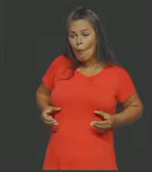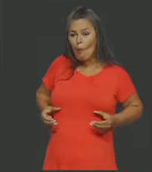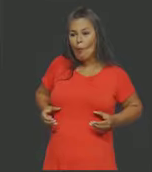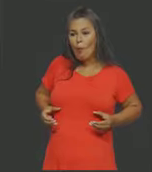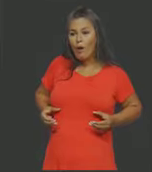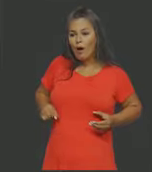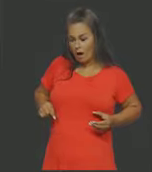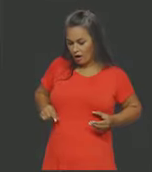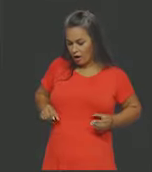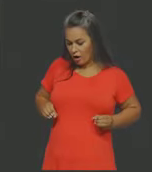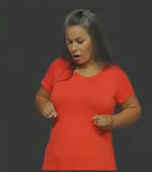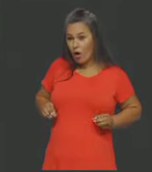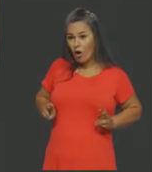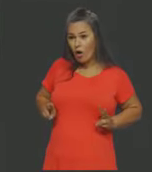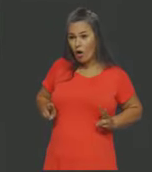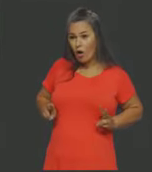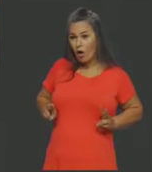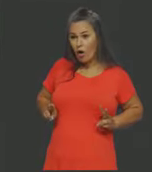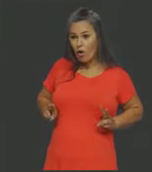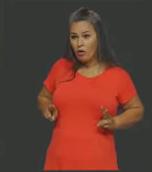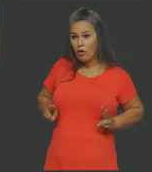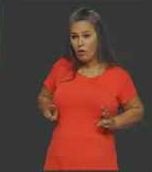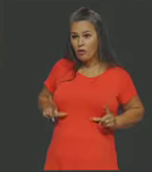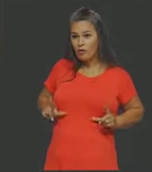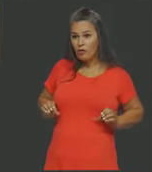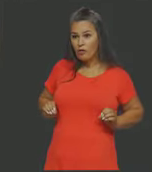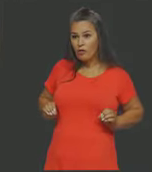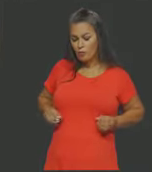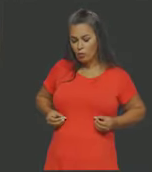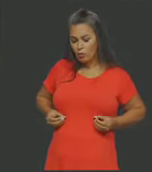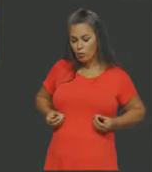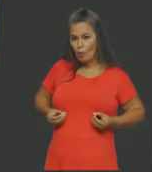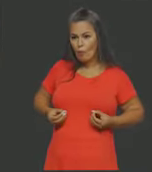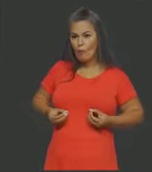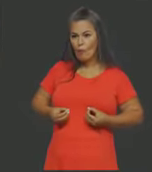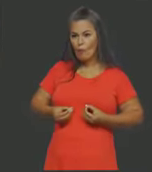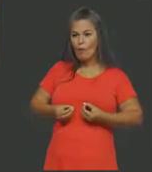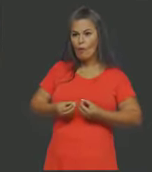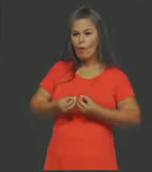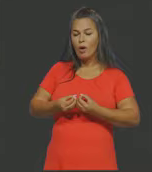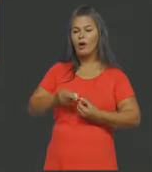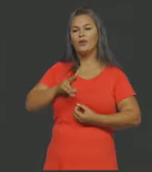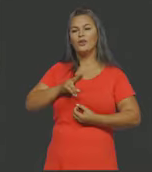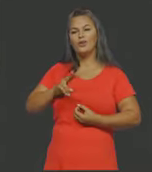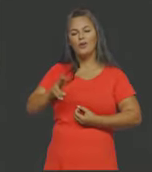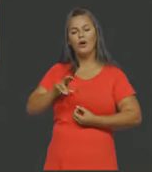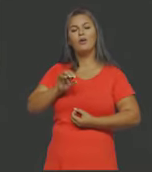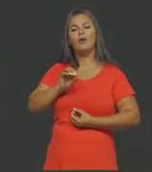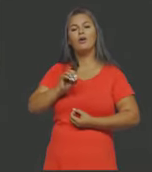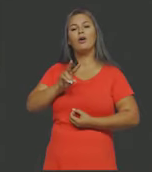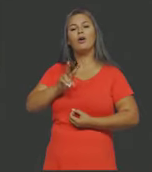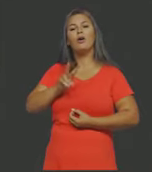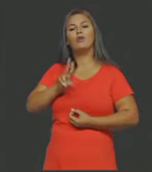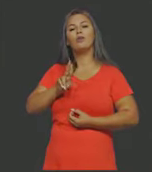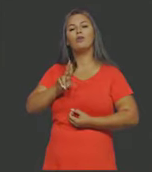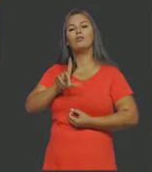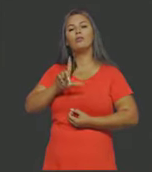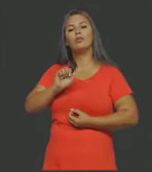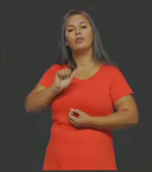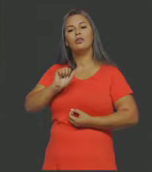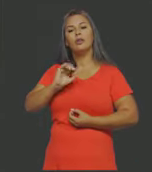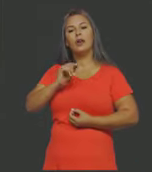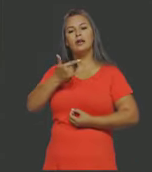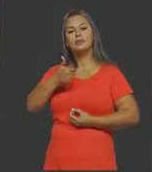óvulo que já está maduro, que eu chamo de ovulação, tá? Mas para que ocorra